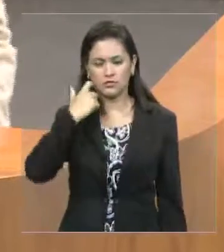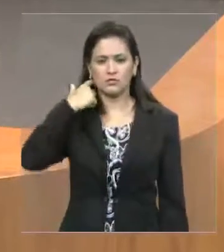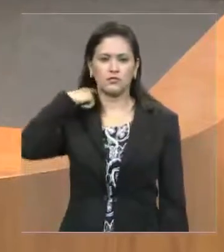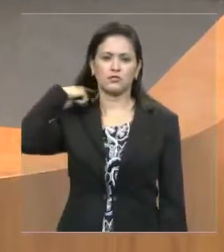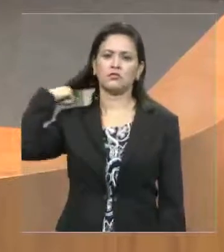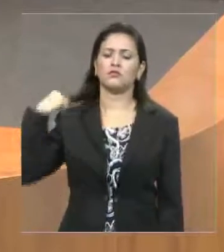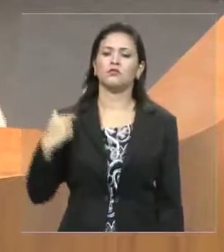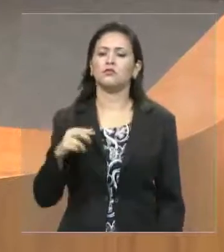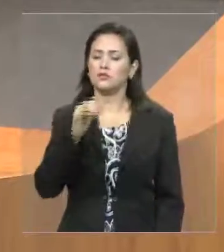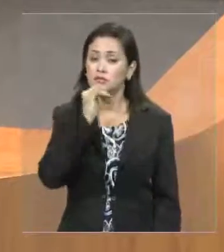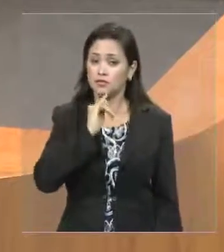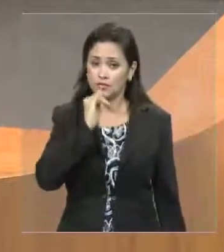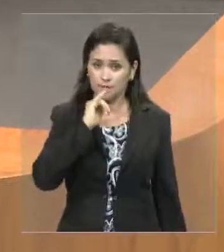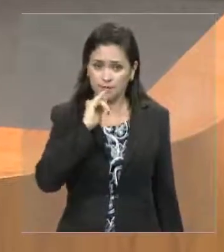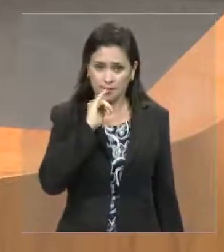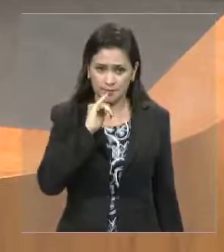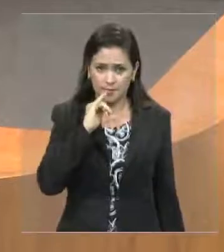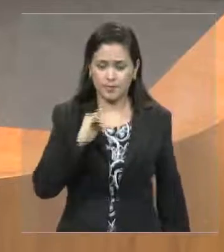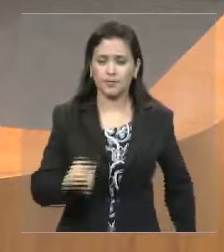Por exemplo,